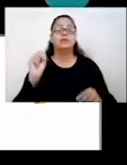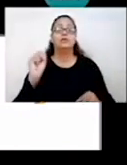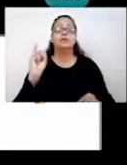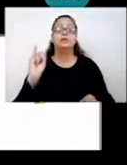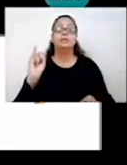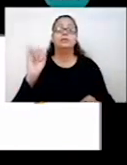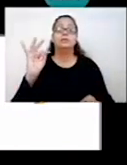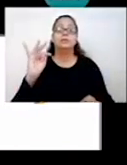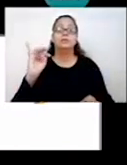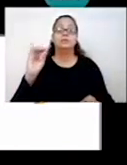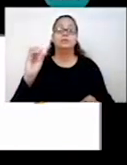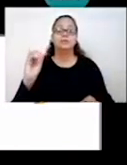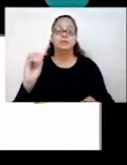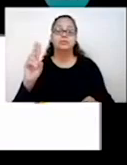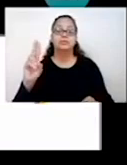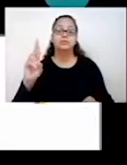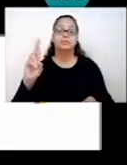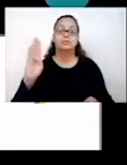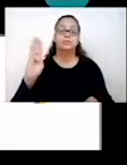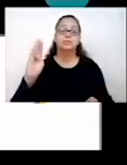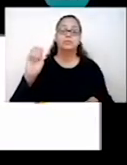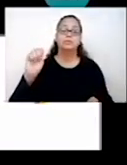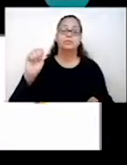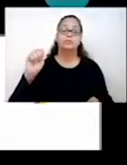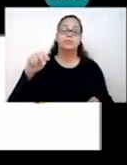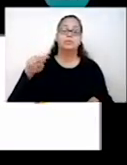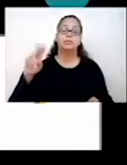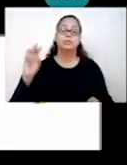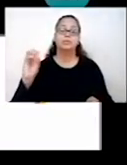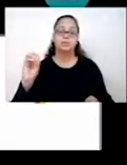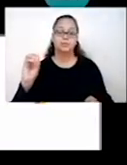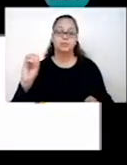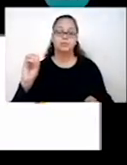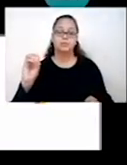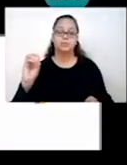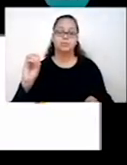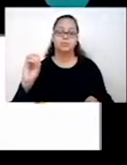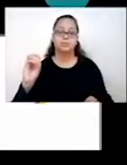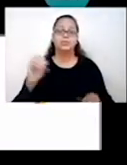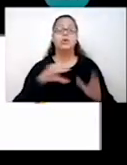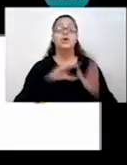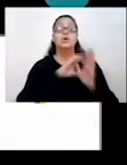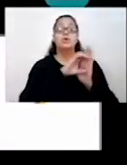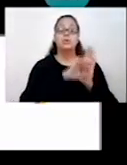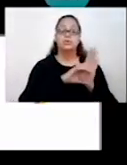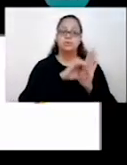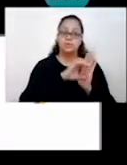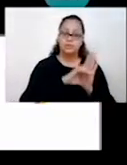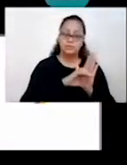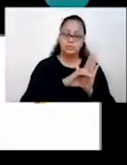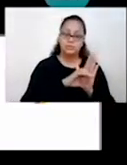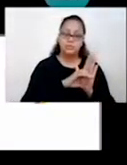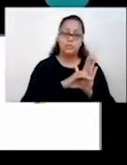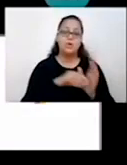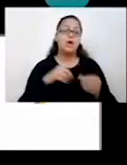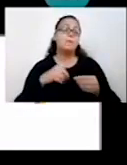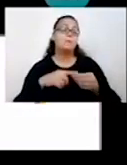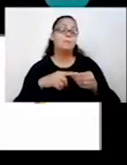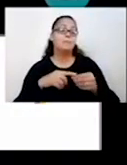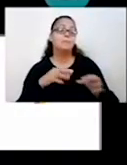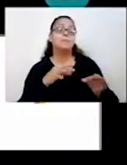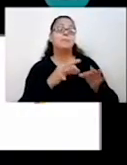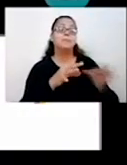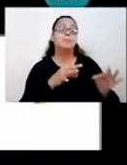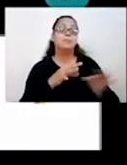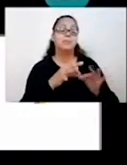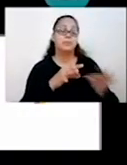entre sítio urbano e situação urbana. Vamos conceituar também o que é uma cidade espontânea, o